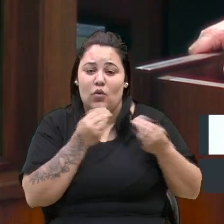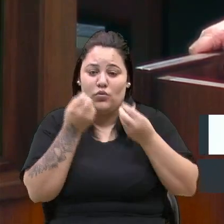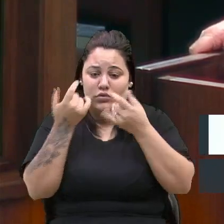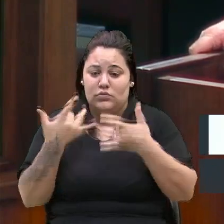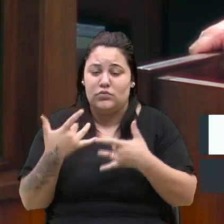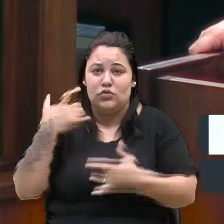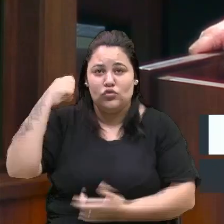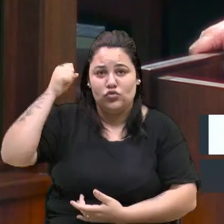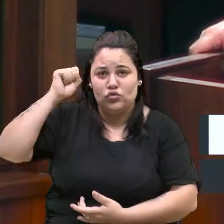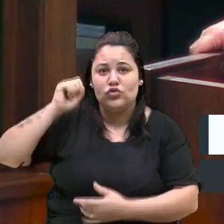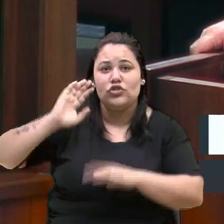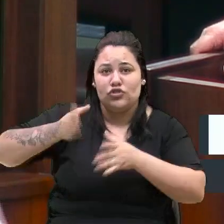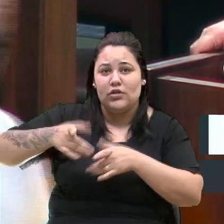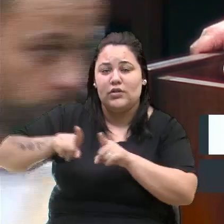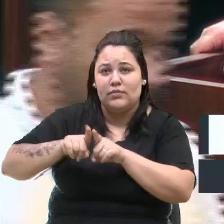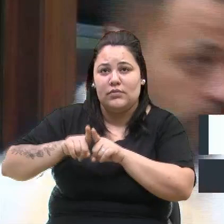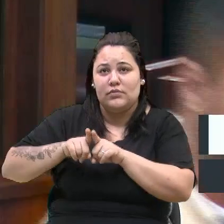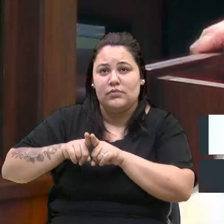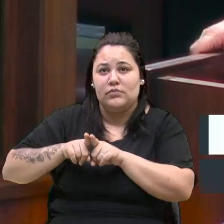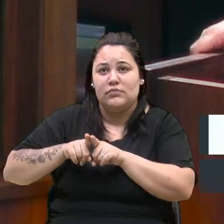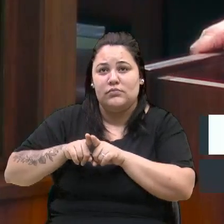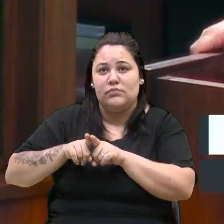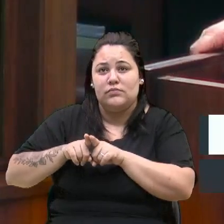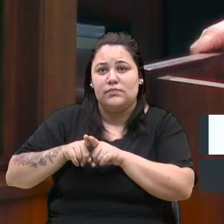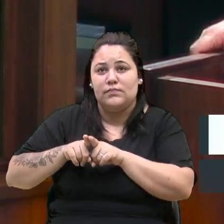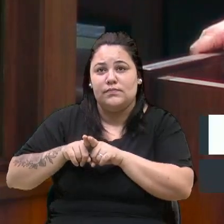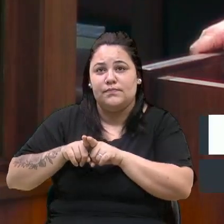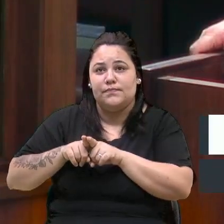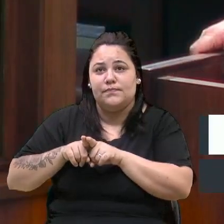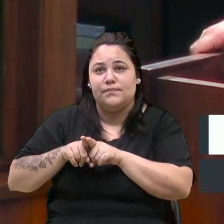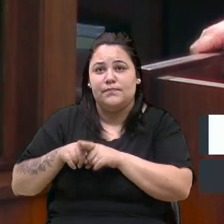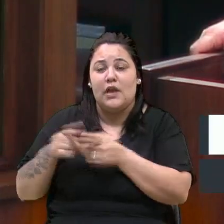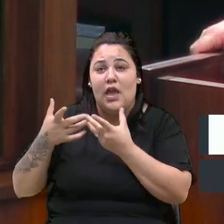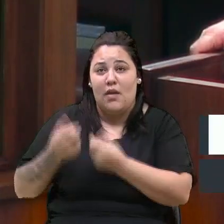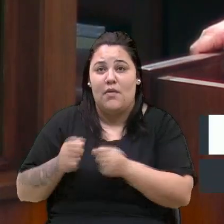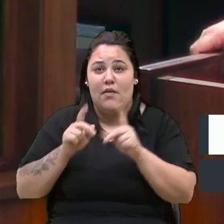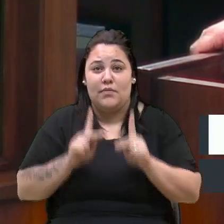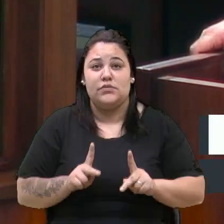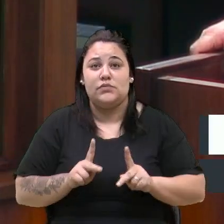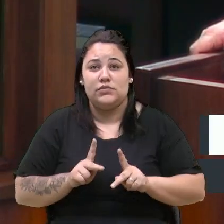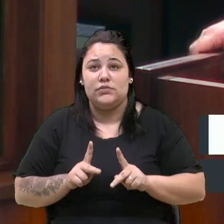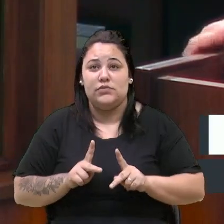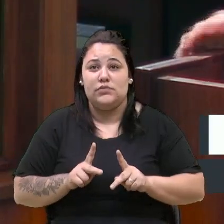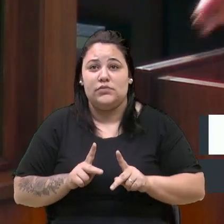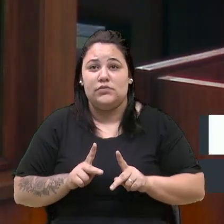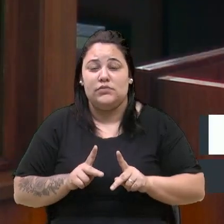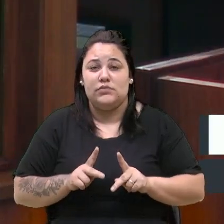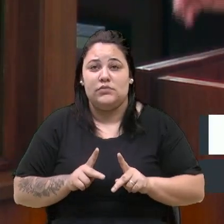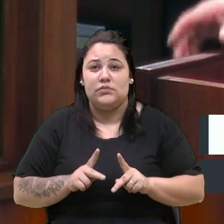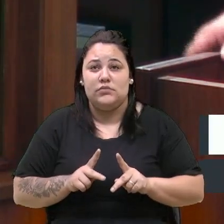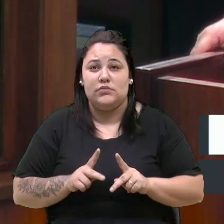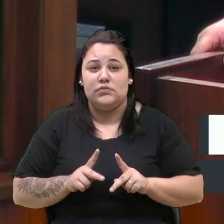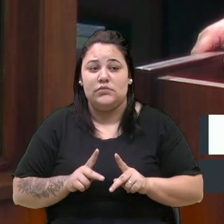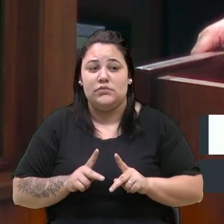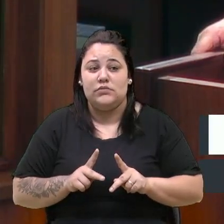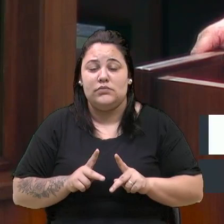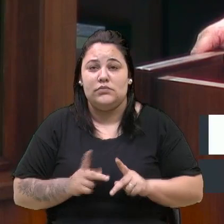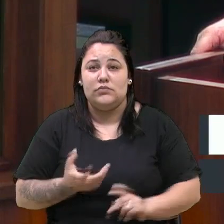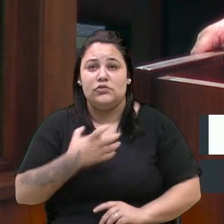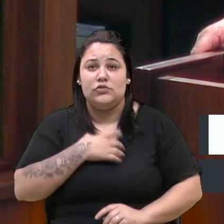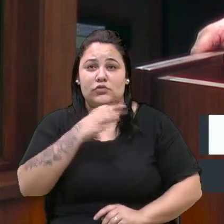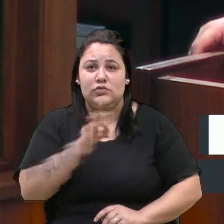prefeito ressaltou isso depois, foi receber as pessoas como se recebe, né? O prefeito foi